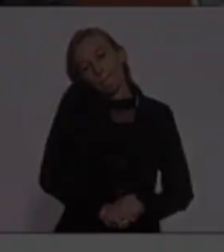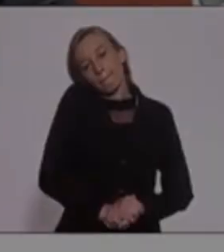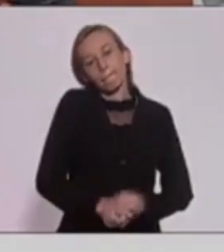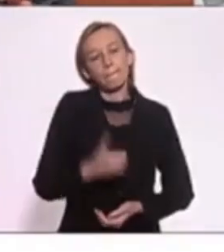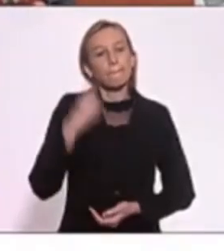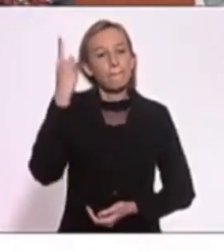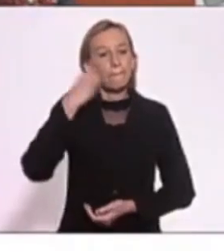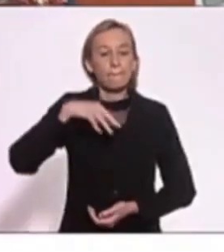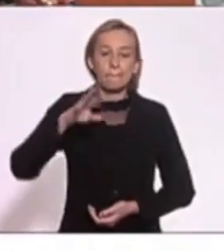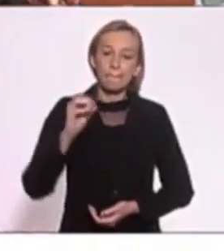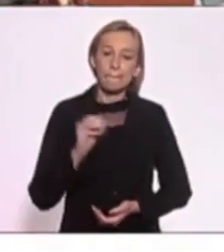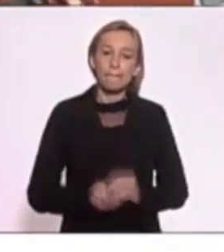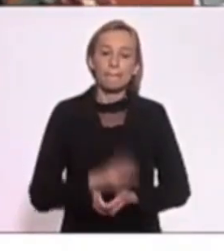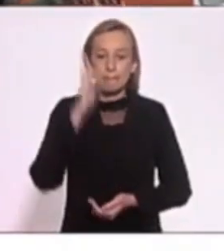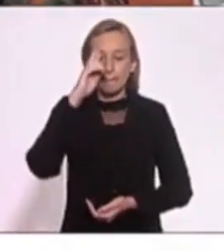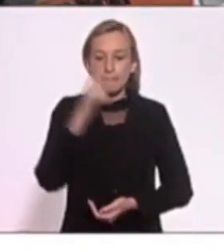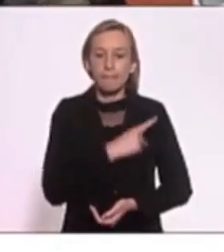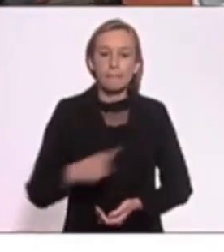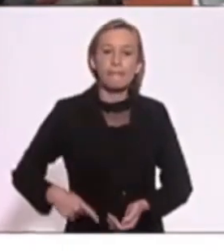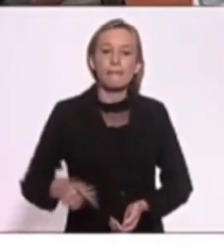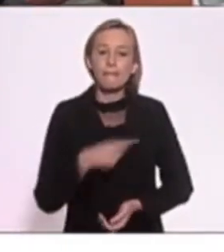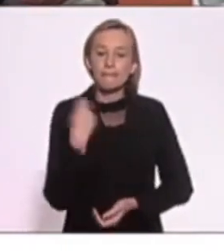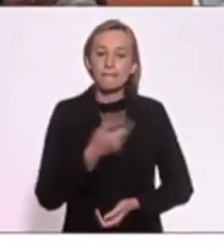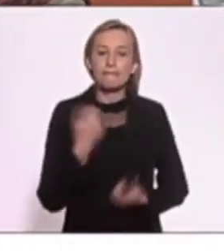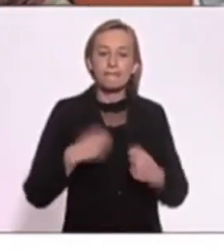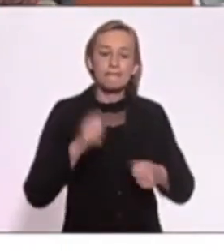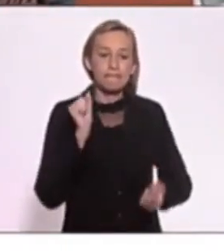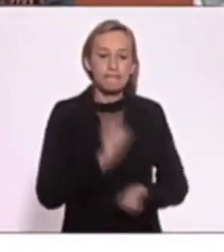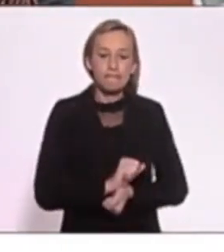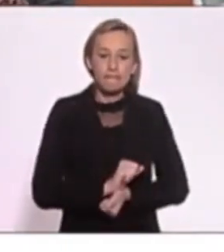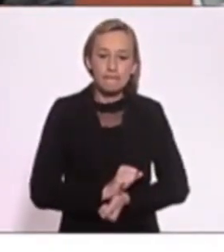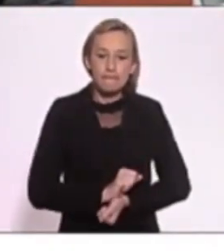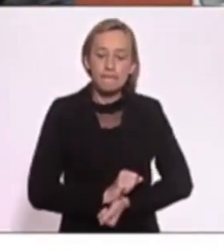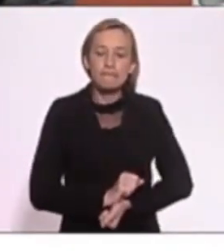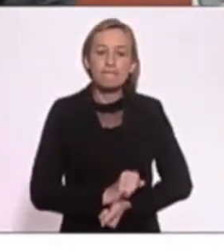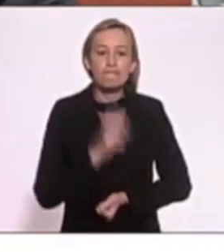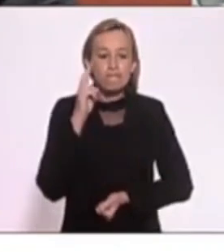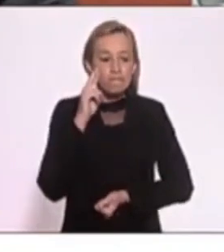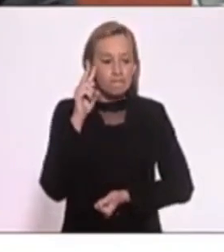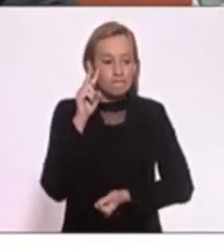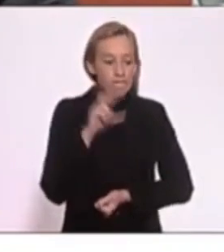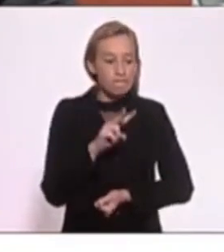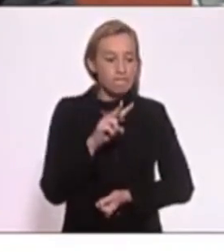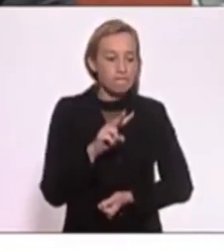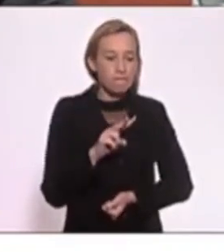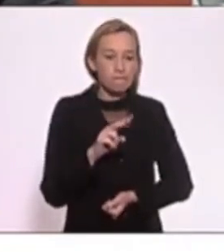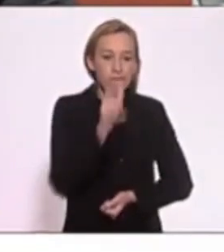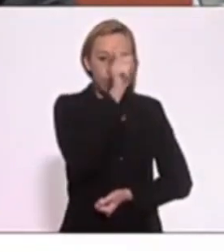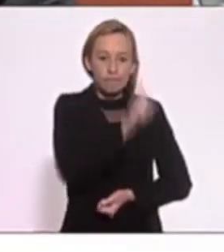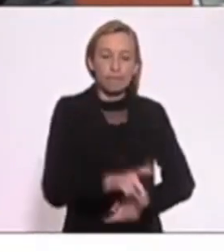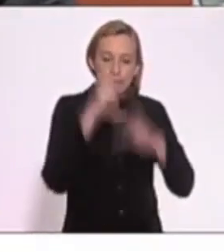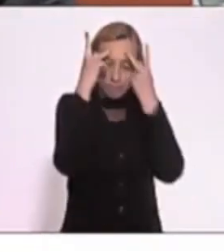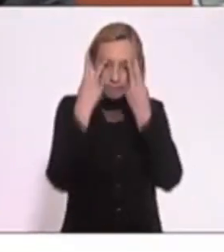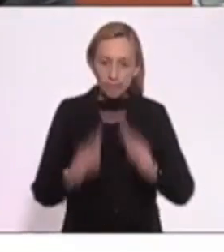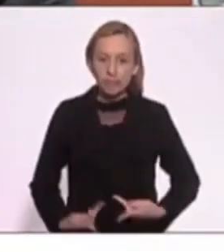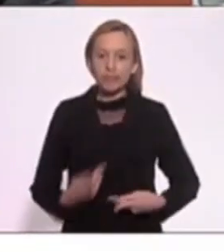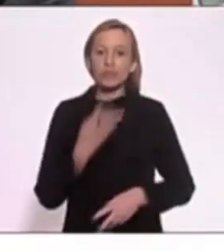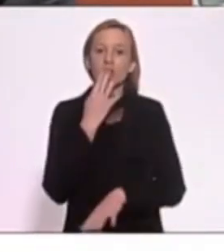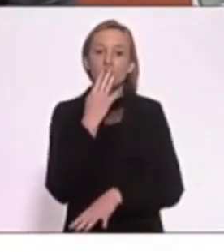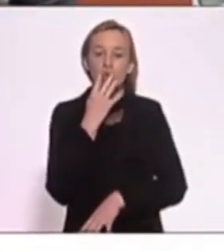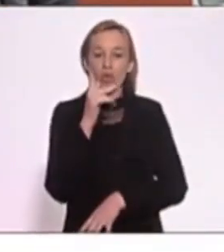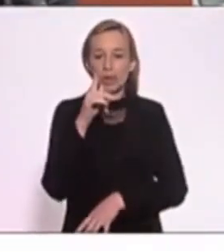Senhor presidente, nós precisamos parar de olhar para o ser humano a partir da cor da sua